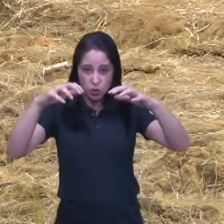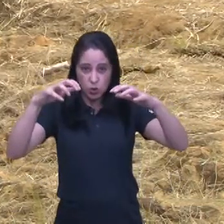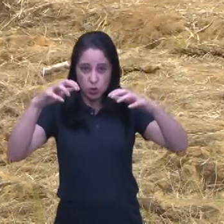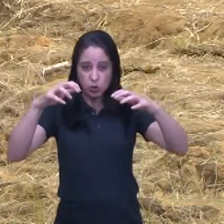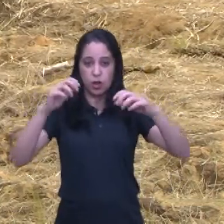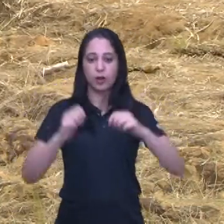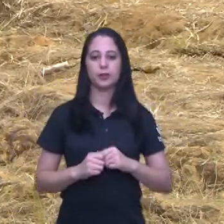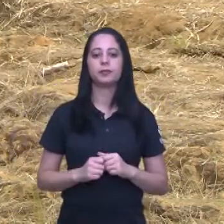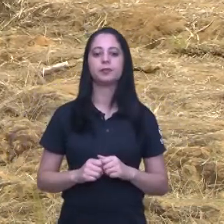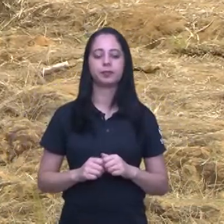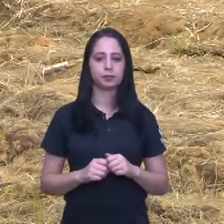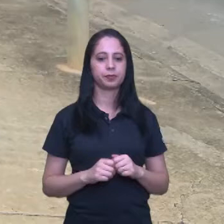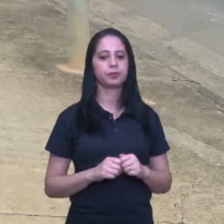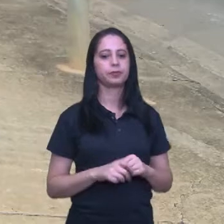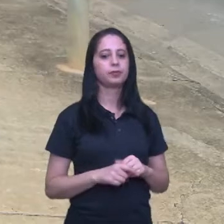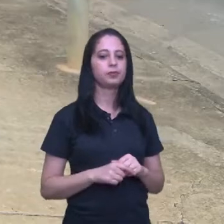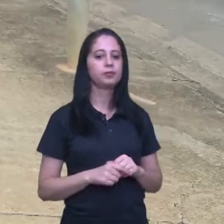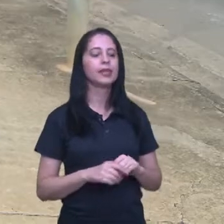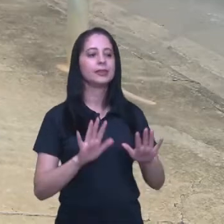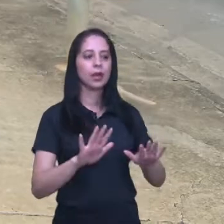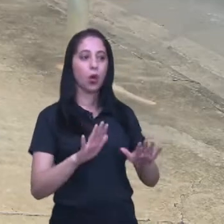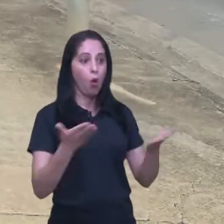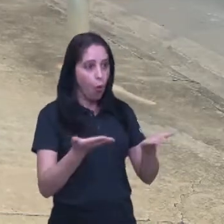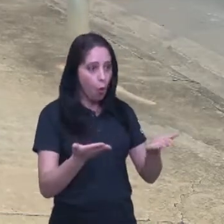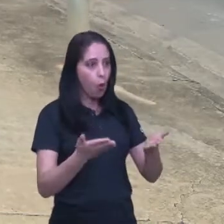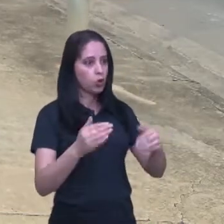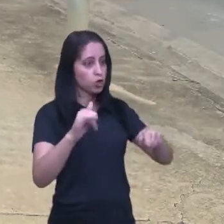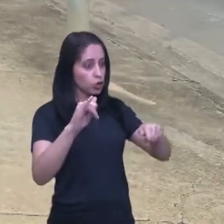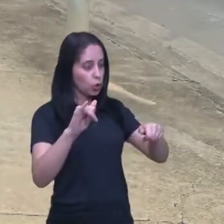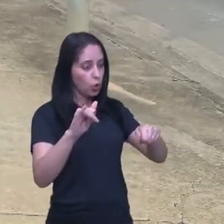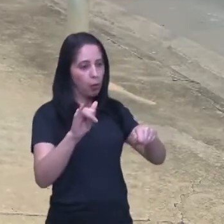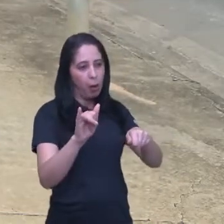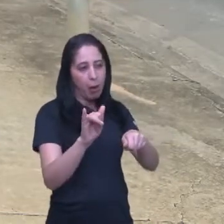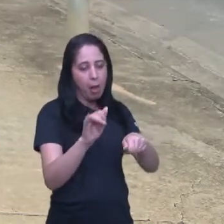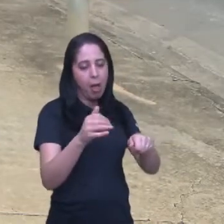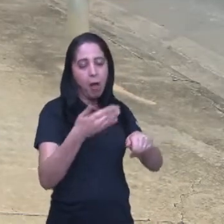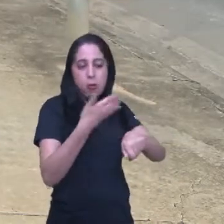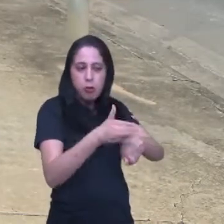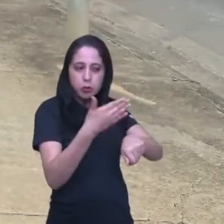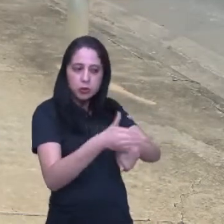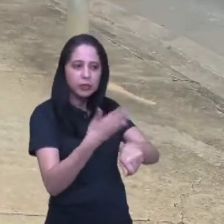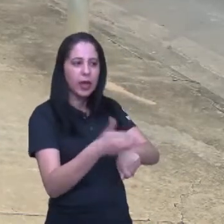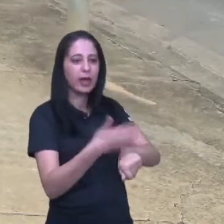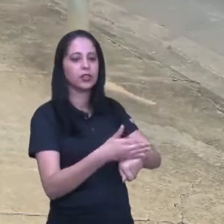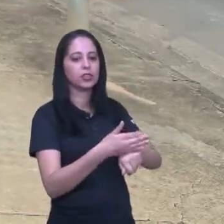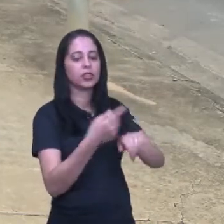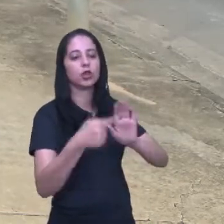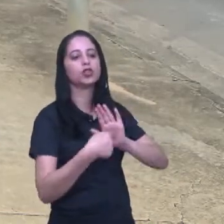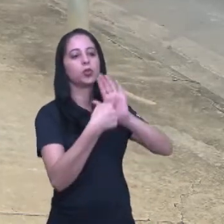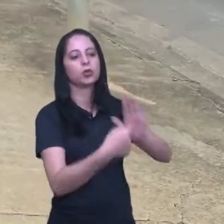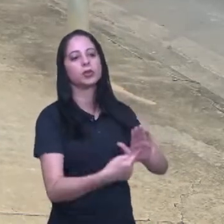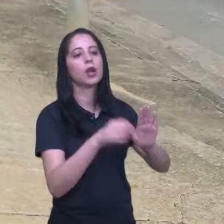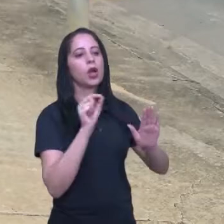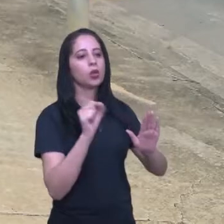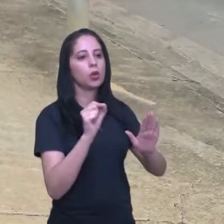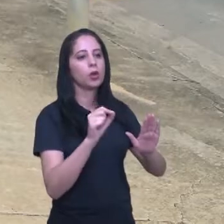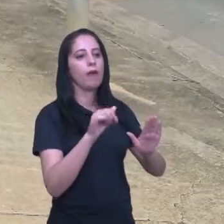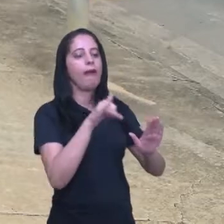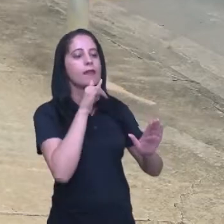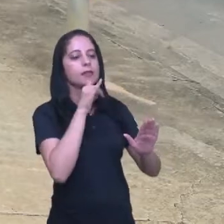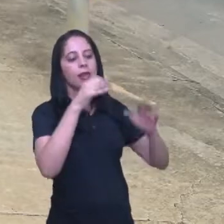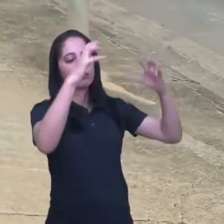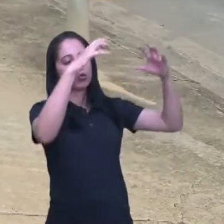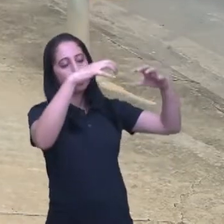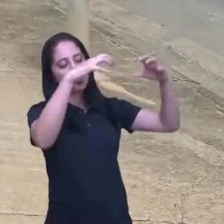períodos de chuvas como o verão esse simulado aqui é um simulado de escorregamento ou seja para um período chuvoso ou